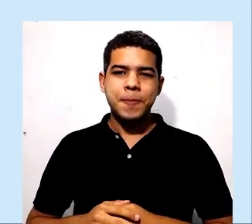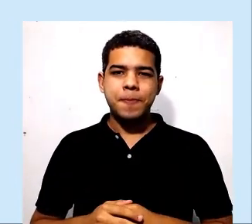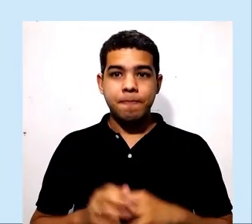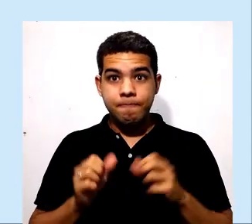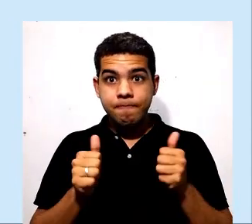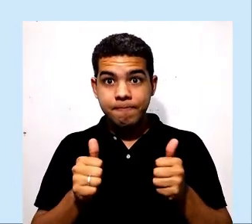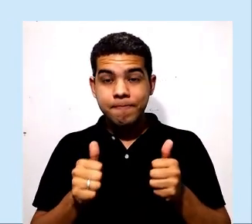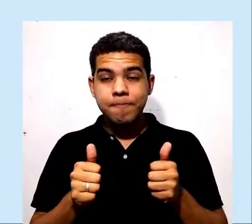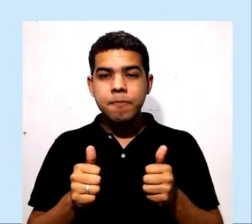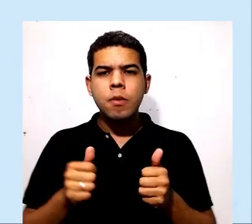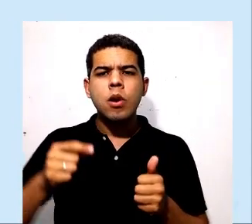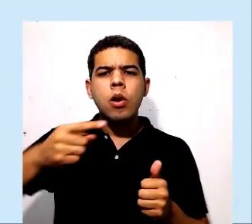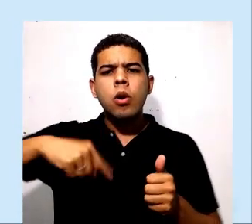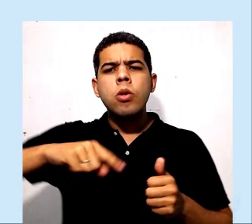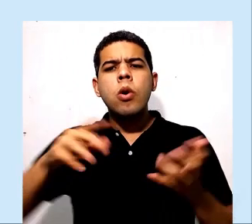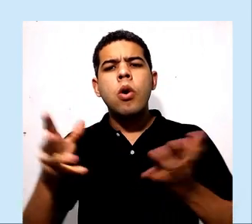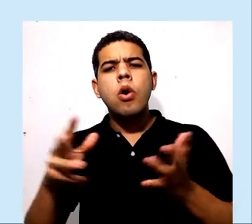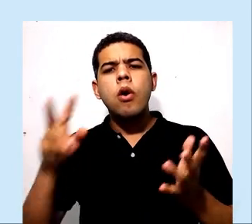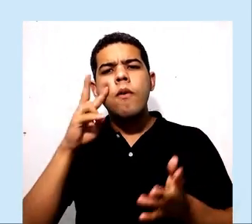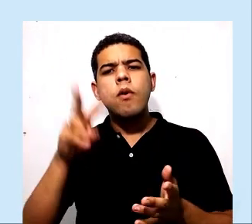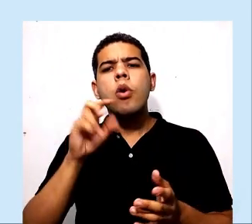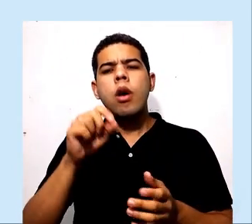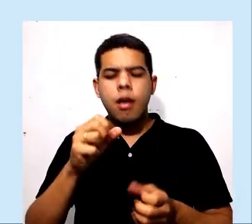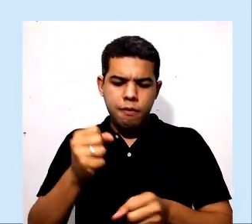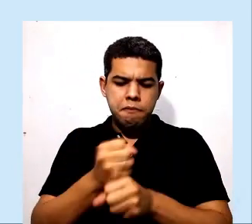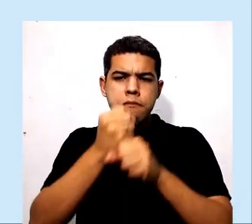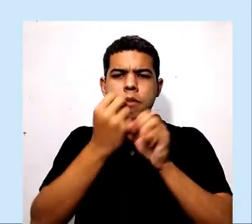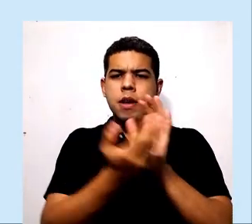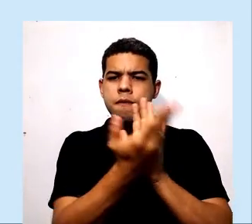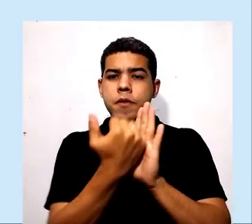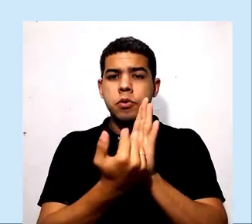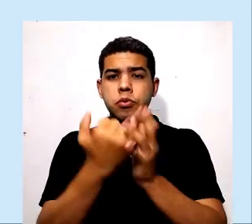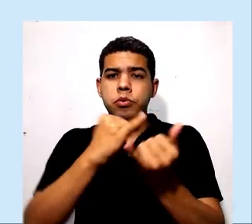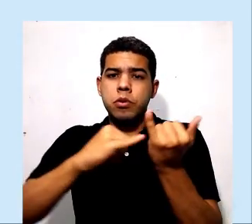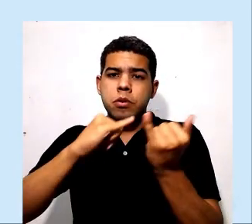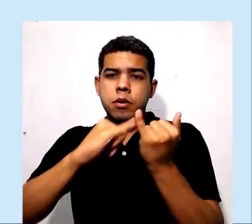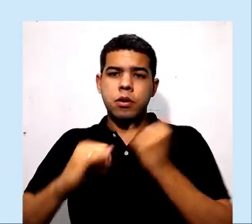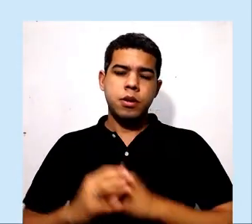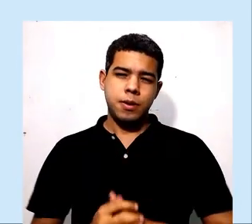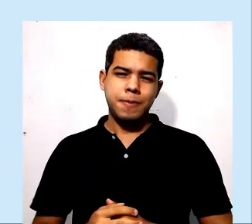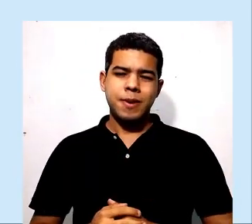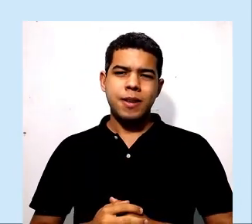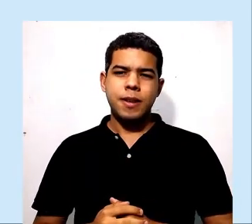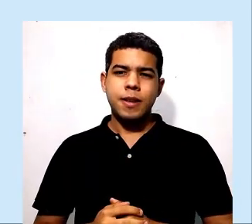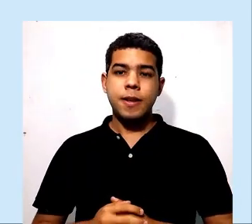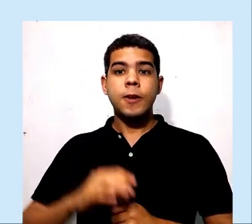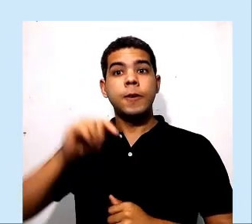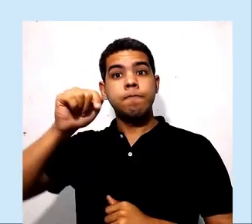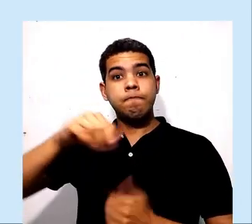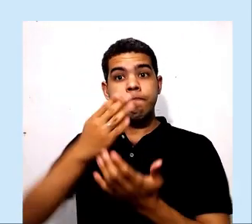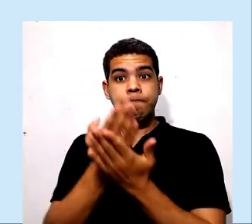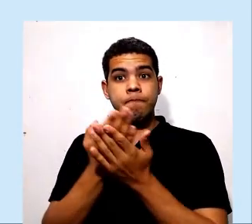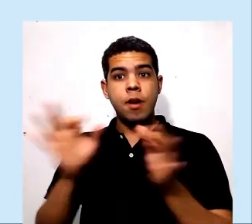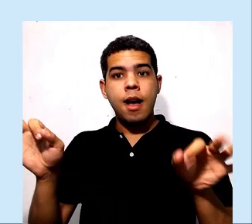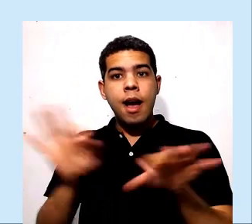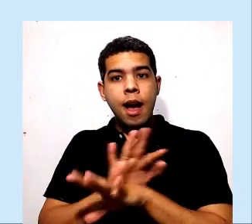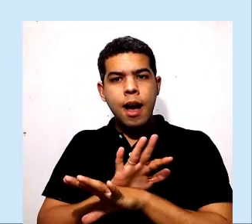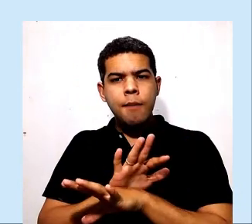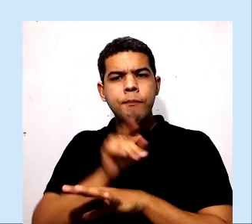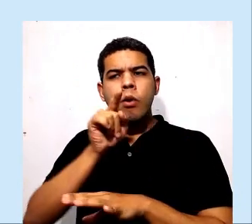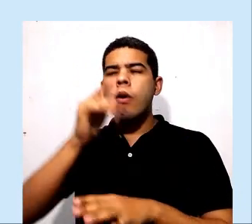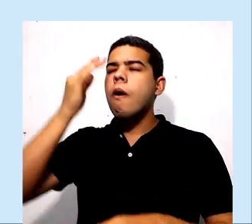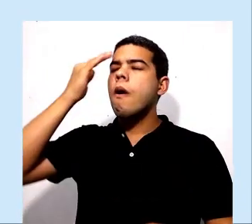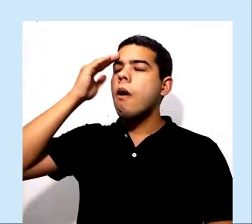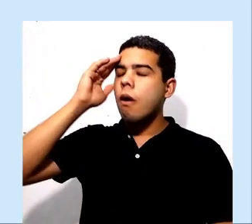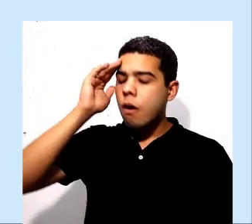YouTube. Beleza? Então iremos ver hoje construção de figuras semelhantes. Então, no final da aula, você